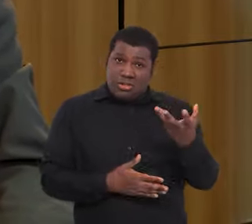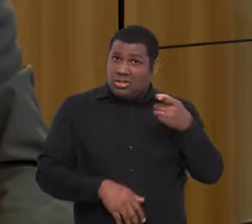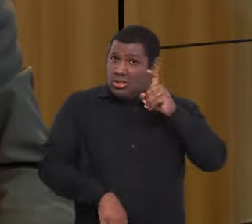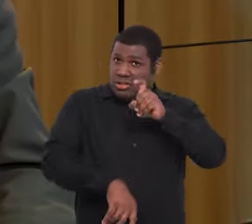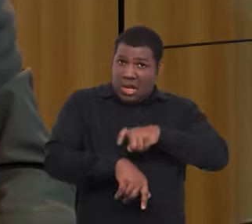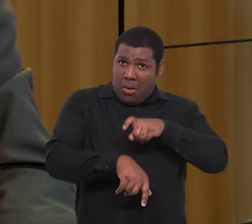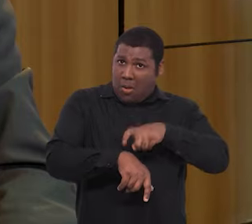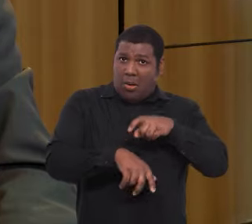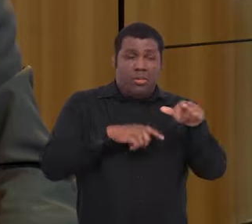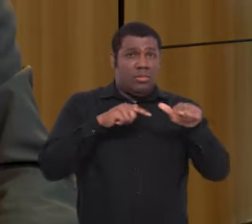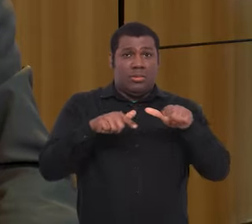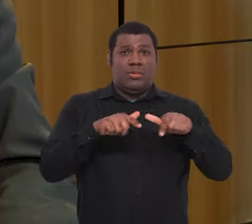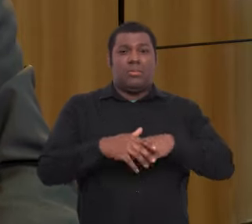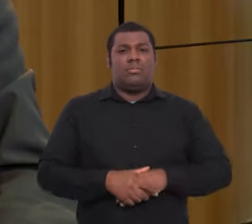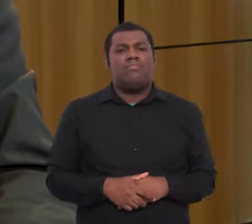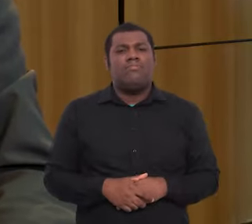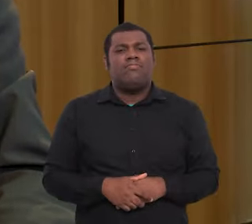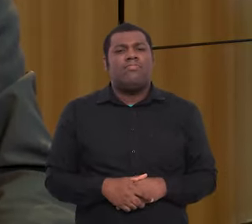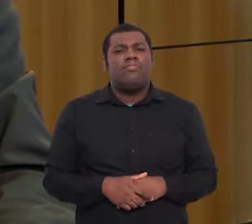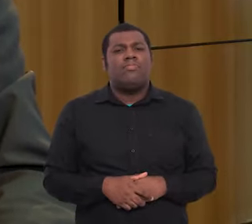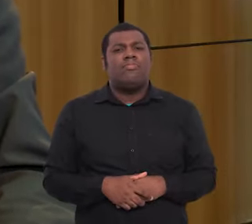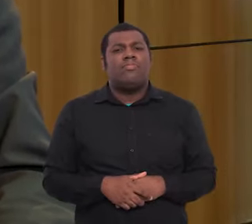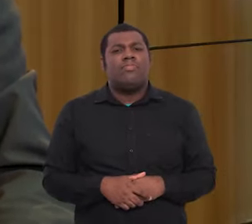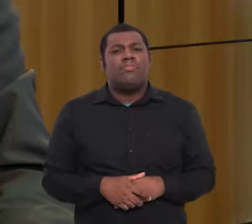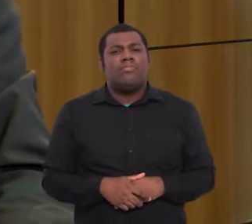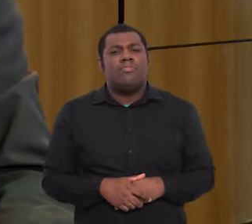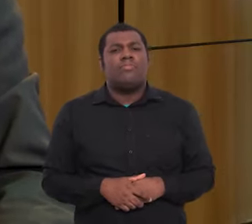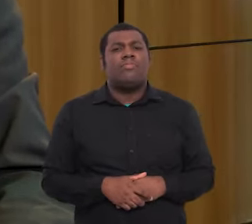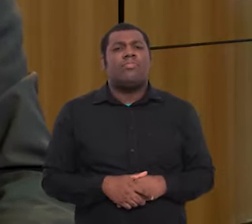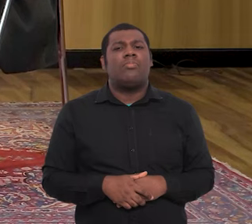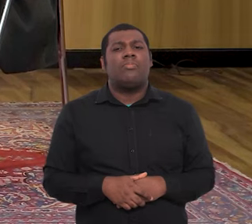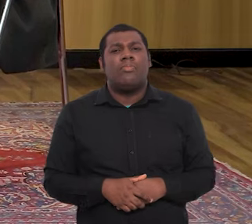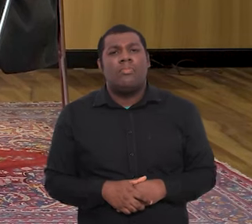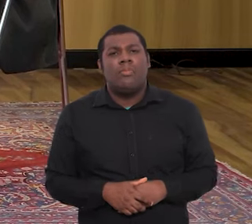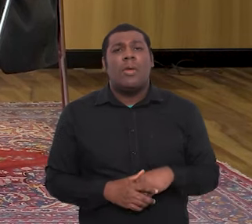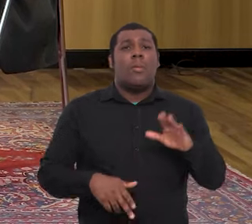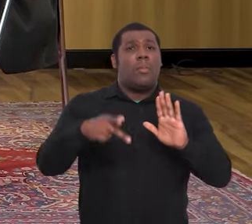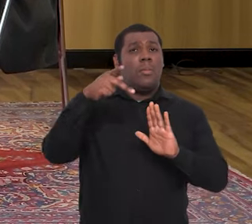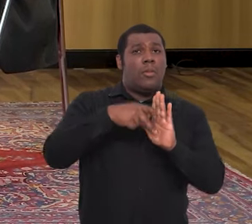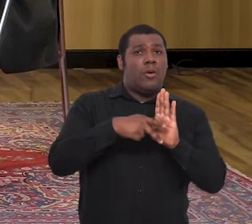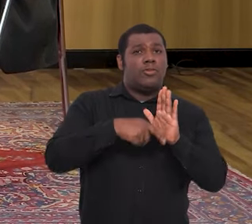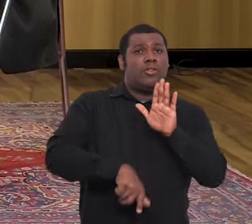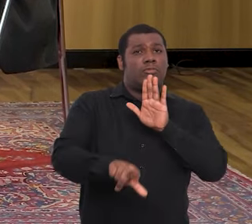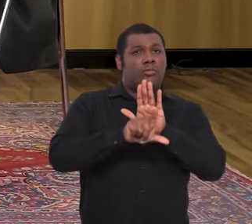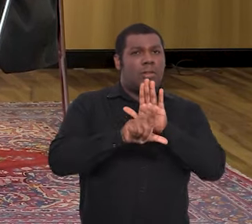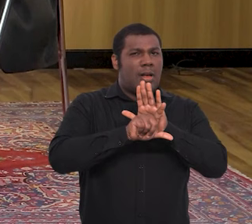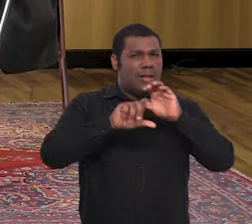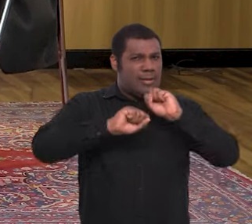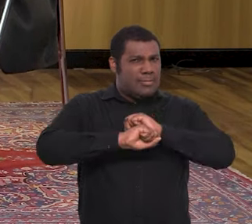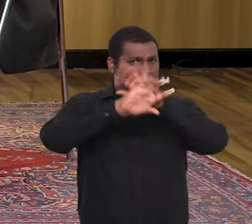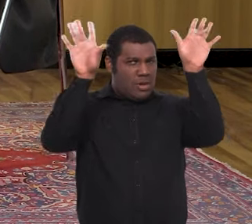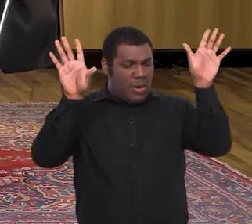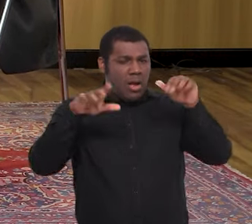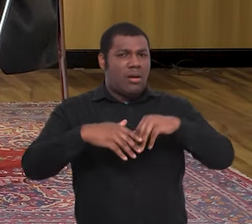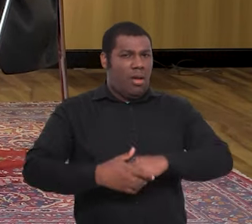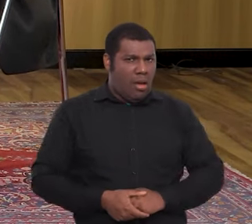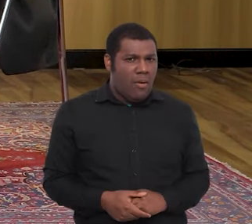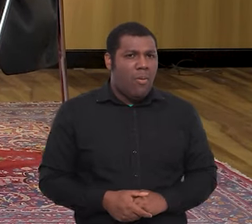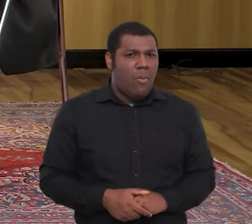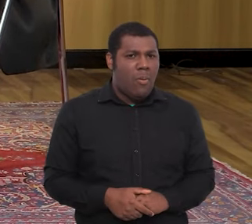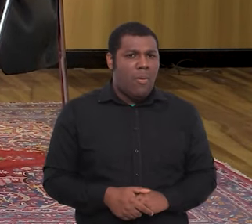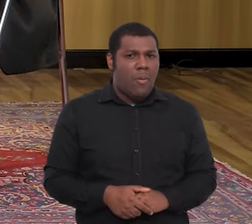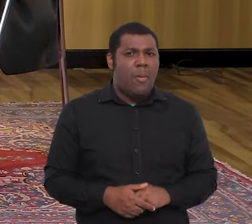de que quais direitos que traz bom então a autonomia tá clara transparência pediu também